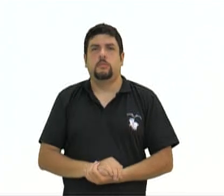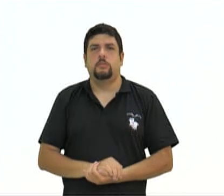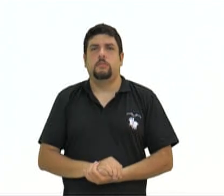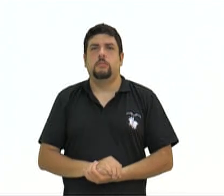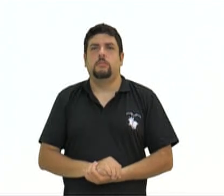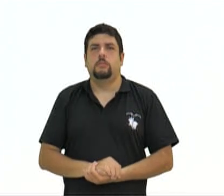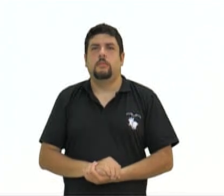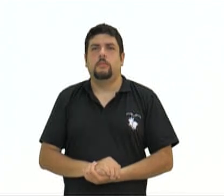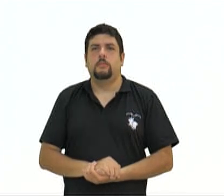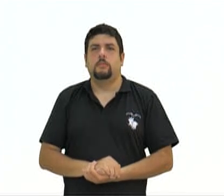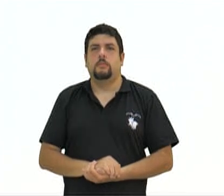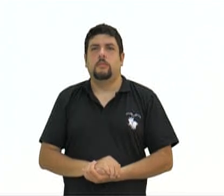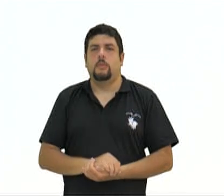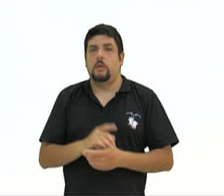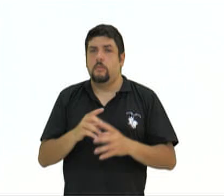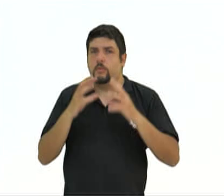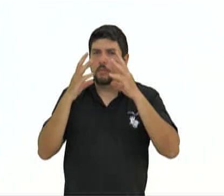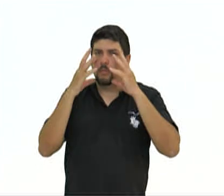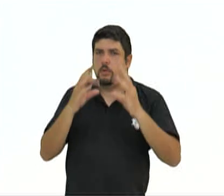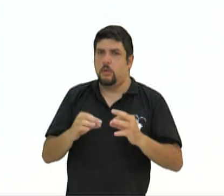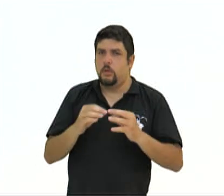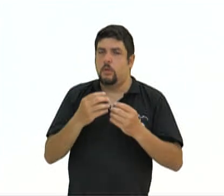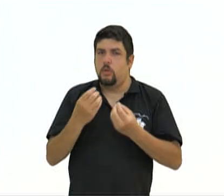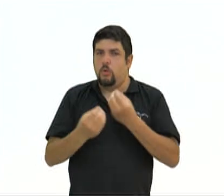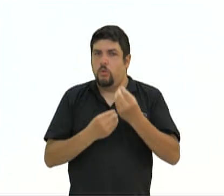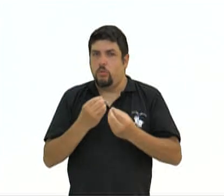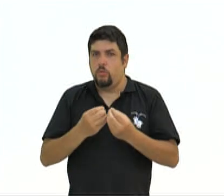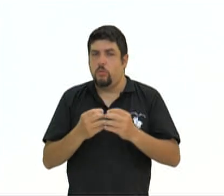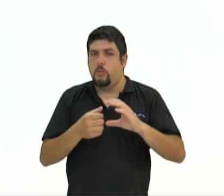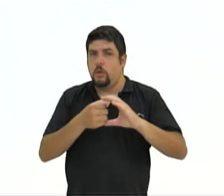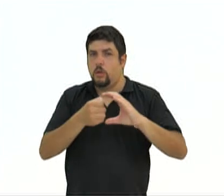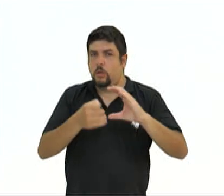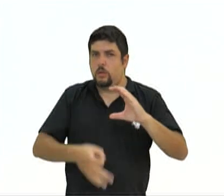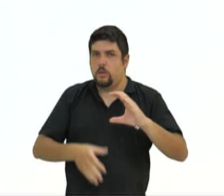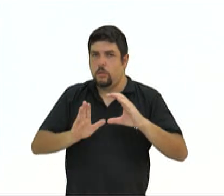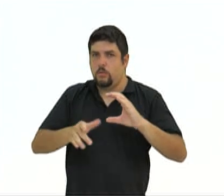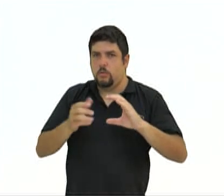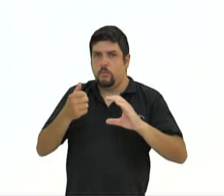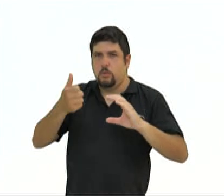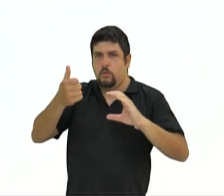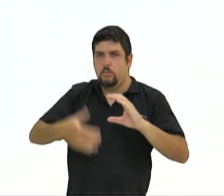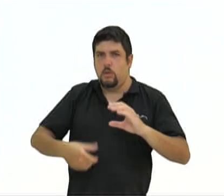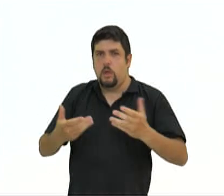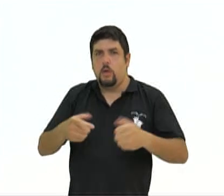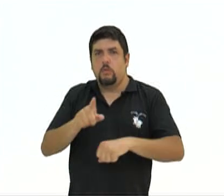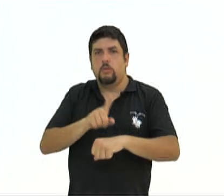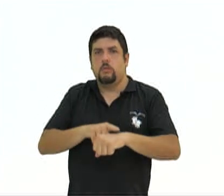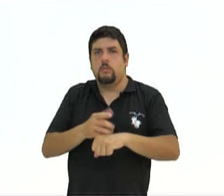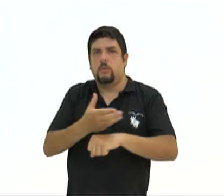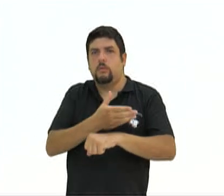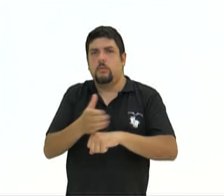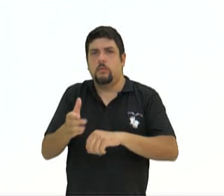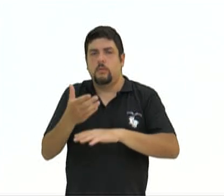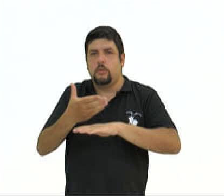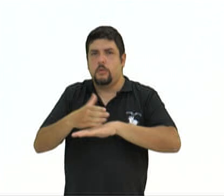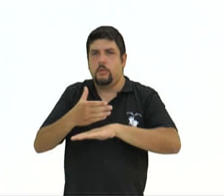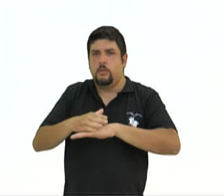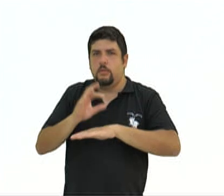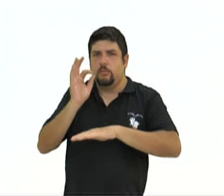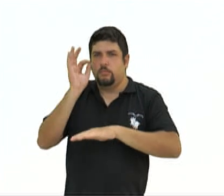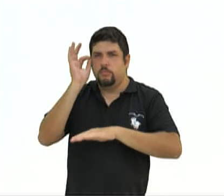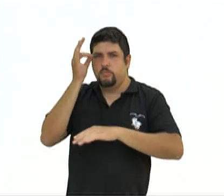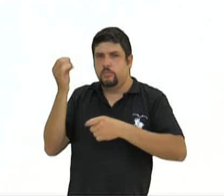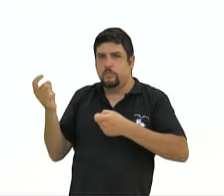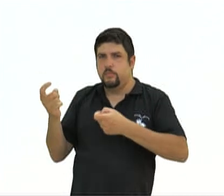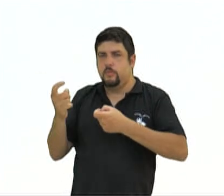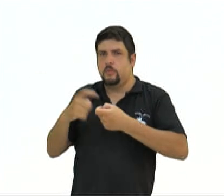do praxinoscópio. Presta atenção, tem características aí que a gente já falou e eu vou dar um tempinho, um pouquinho, rapidinho para vocês, para a